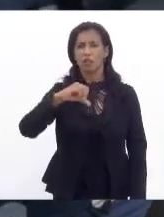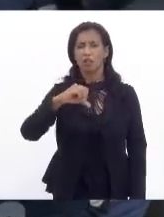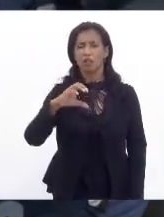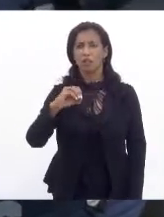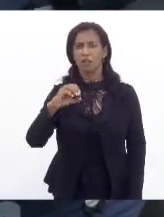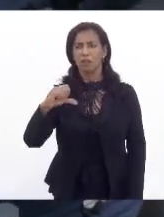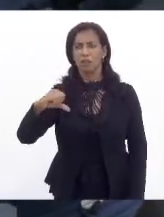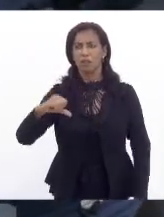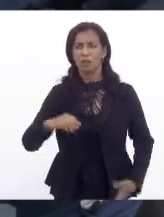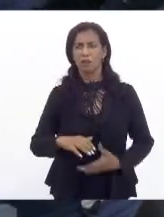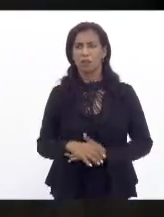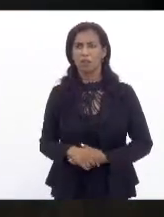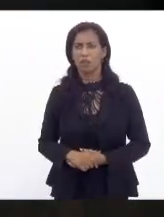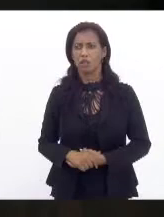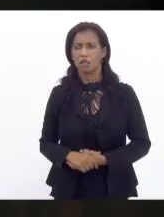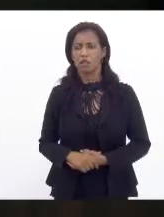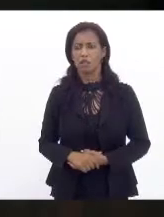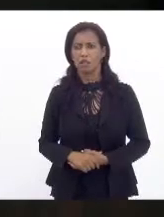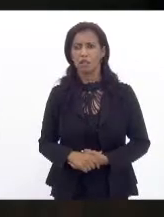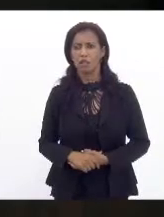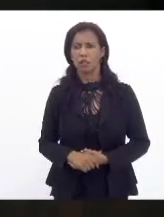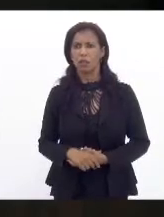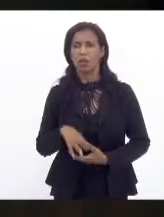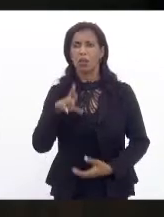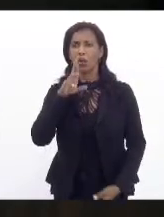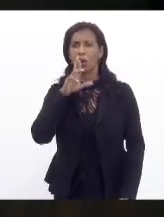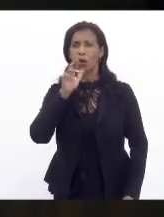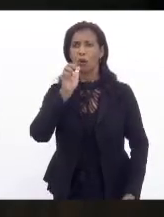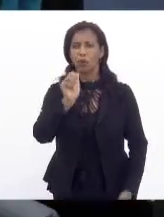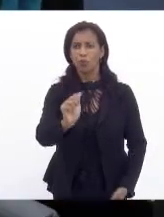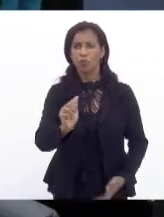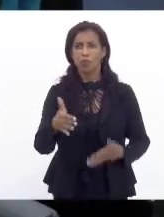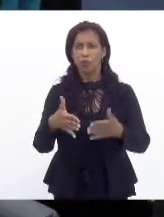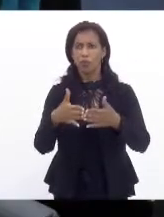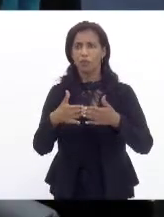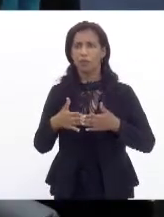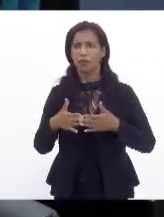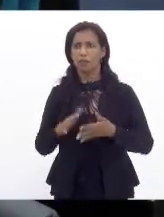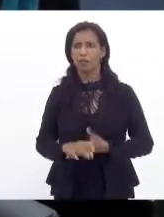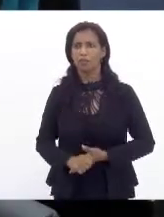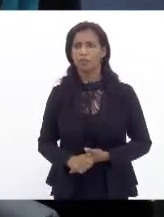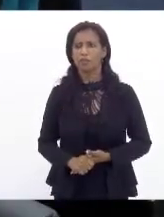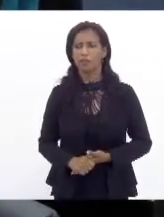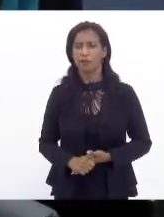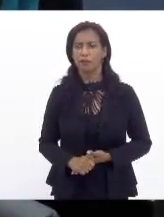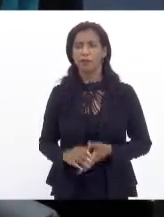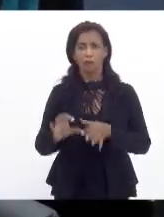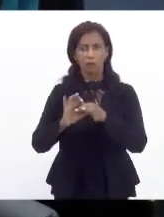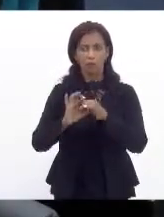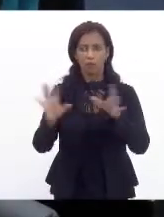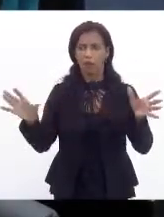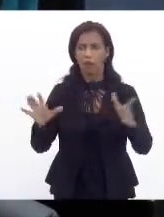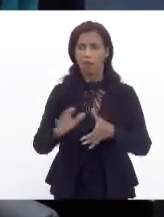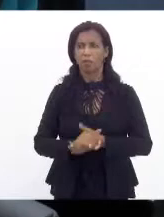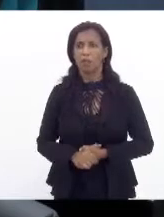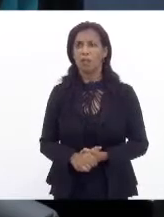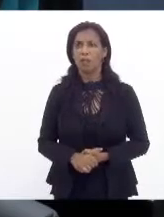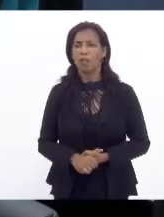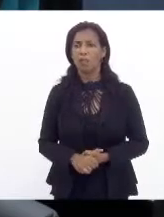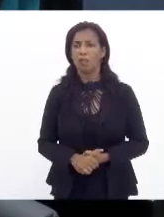4909, por favor. Vamos ouvir o deputado Rodrigo Amorim, por favor. Está aberta a coautoria, senhor presidente.